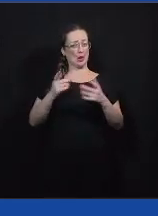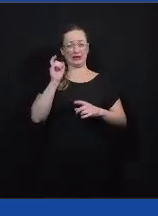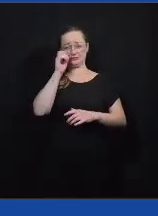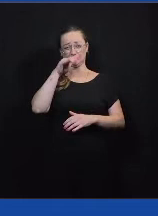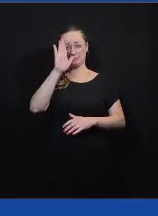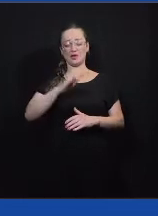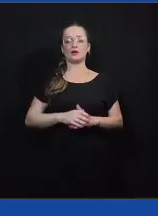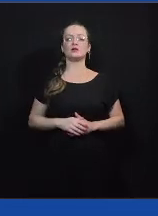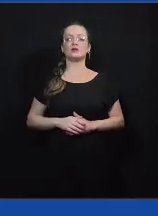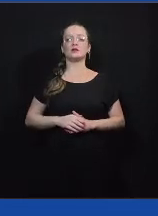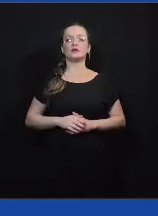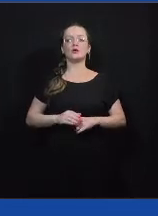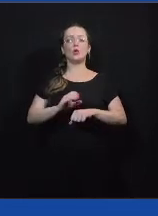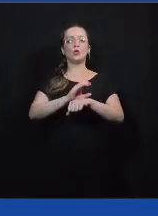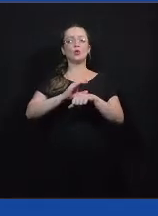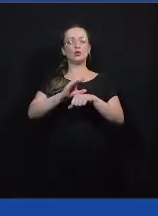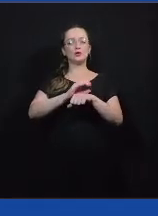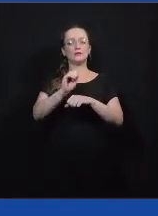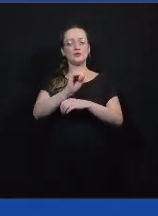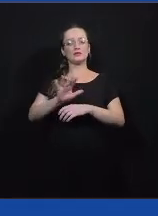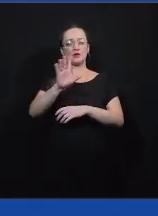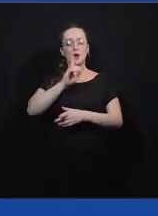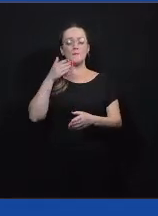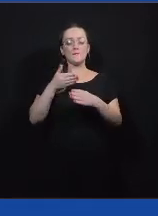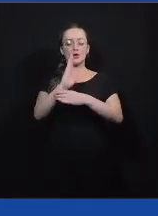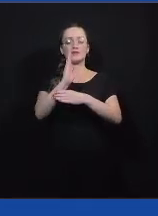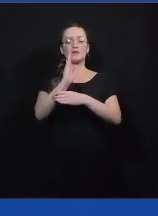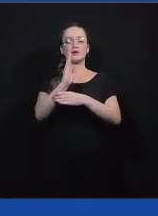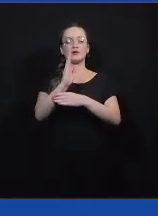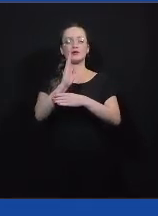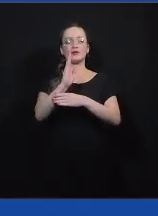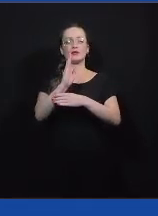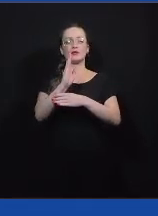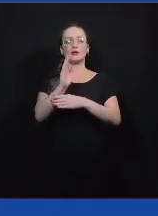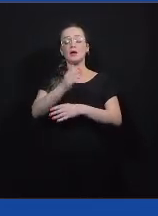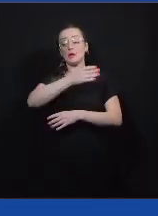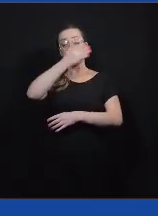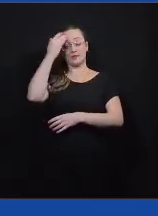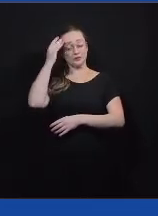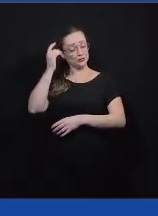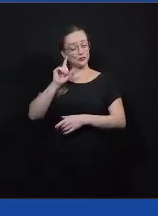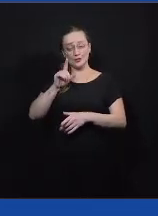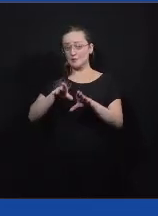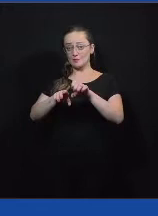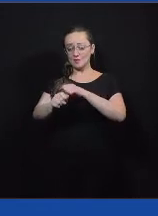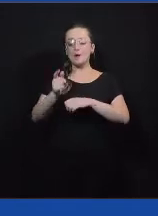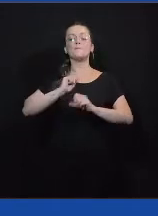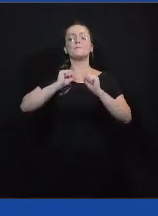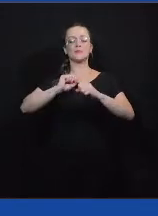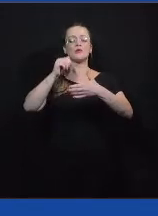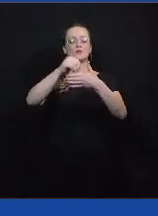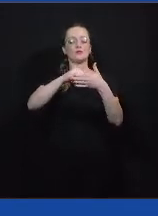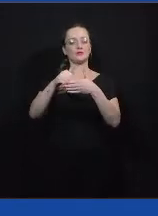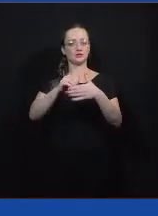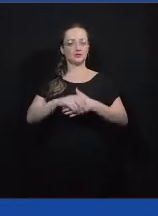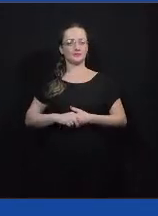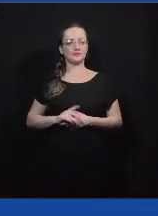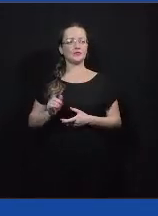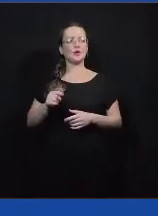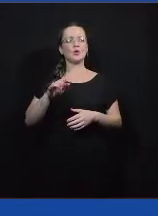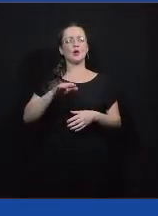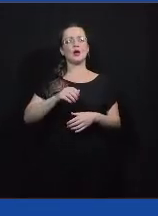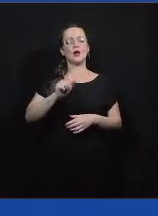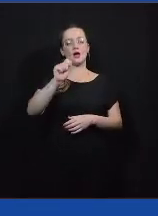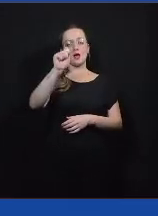é igual a tomada e analfabetos passam a votar a alternativa